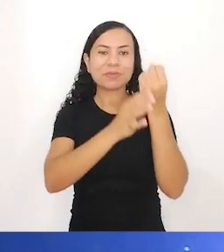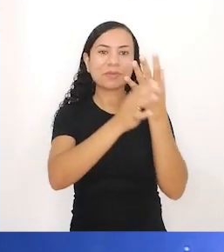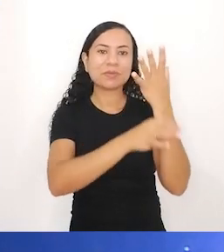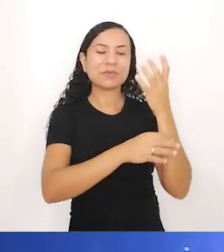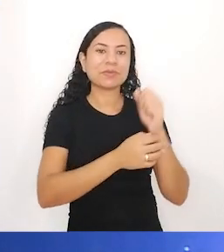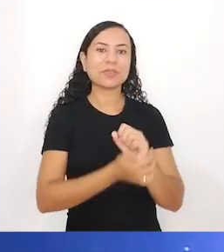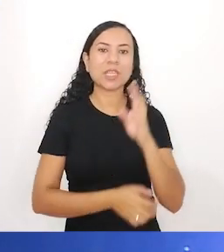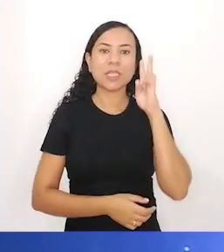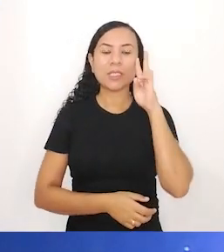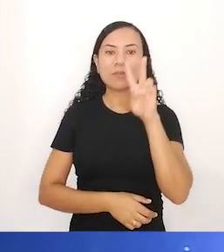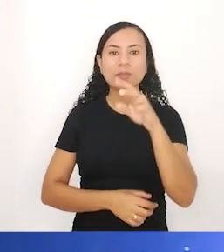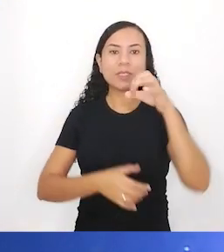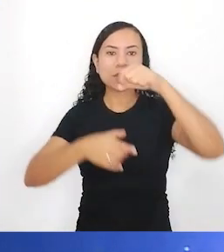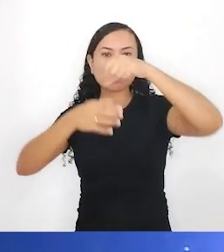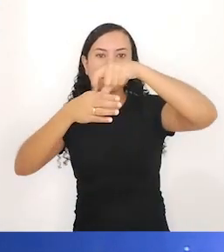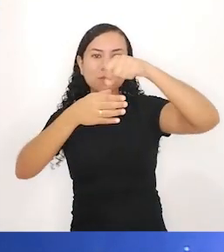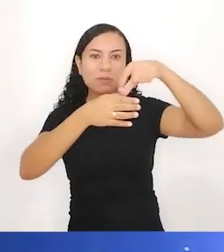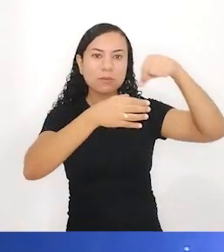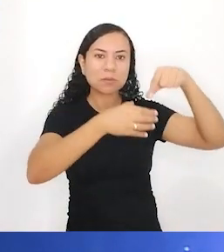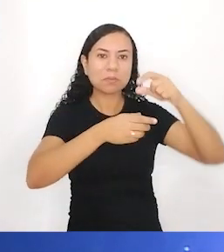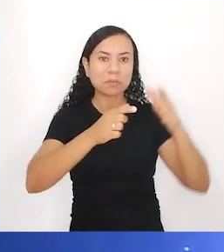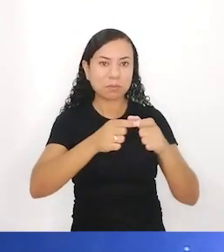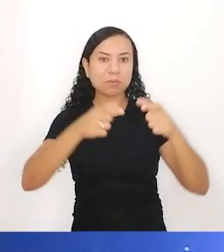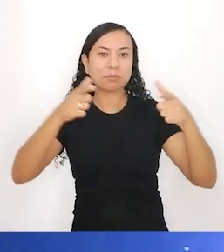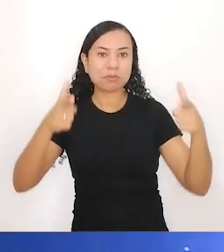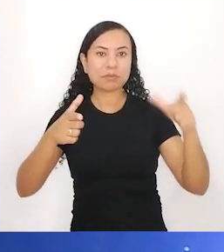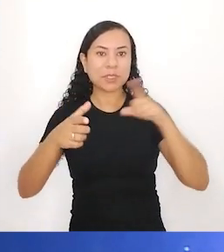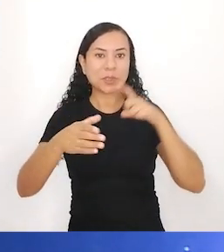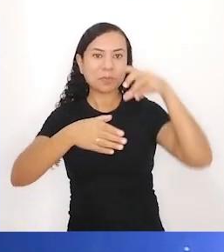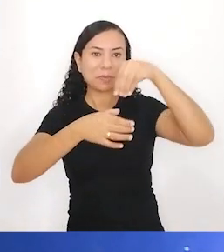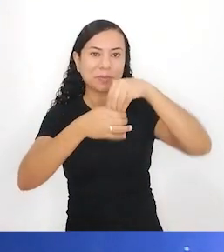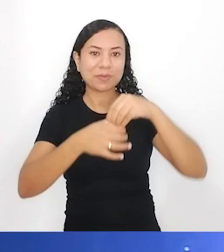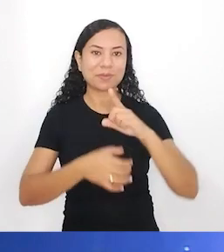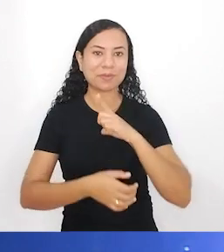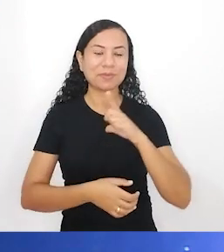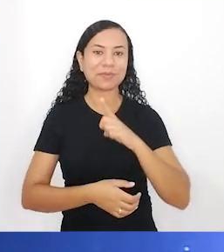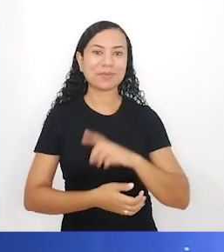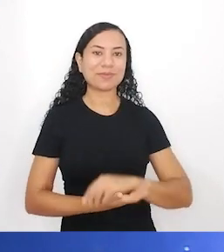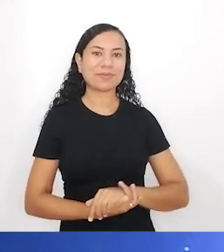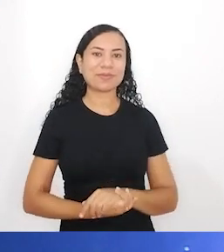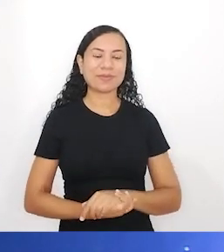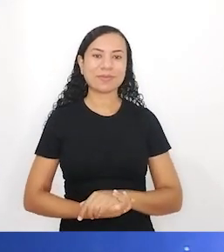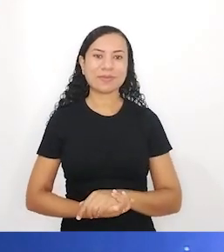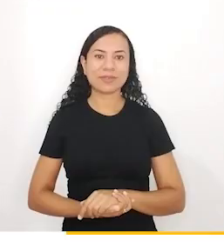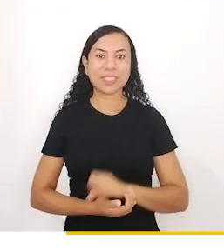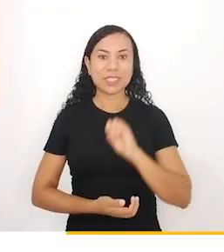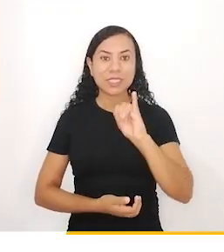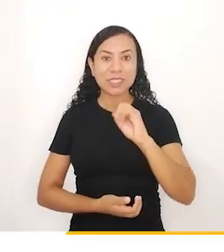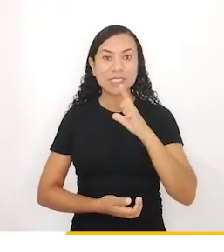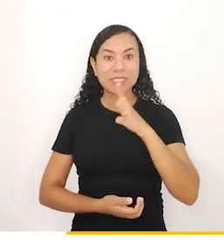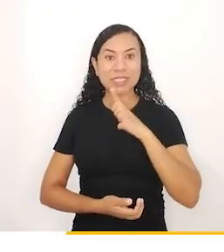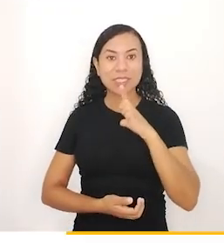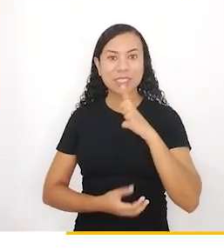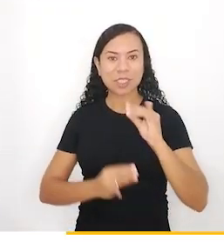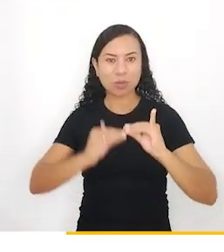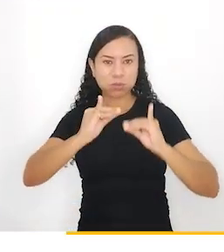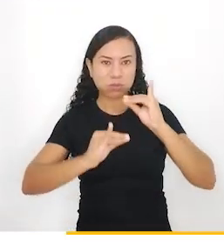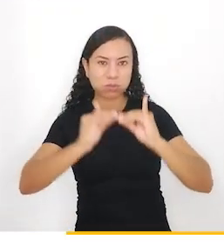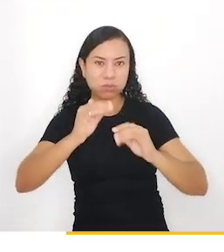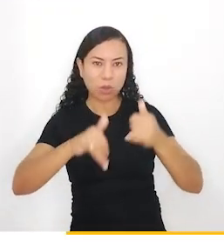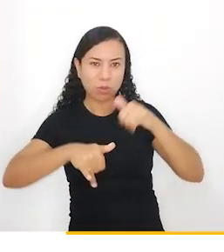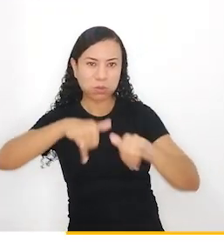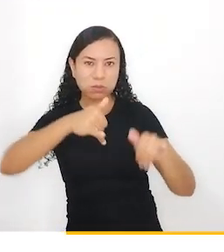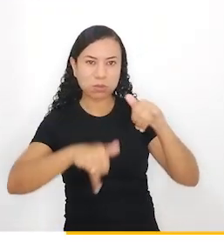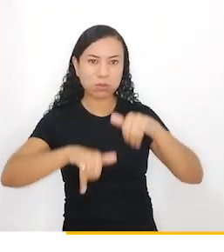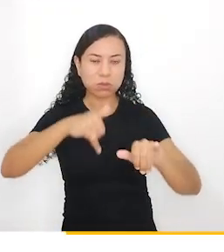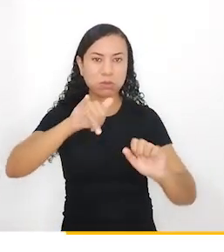dos frutos também observa-se grande quantidade desse hormônio. Quando você tem a produção desse hormônio, você propicia o